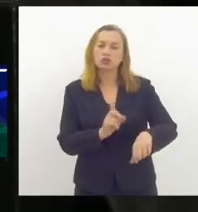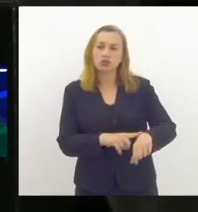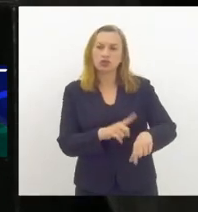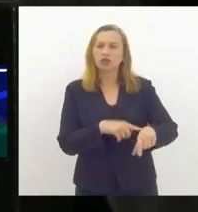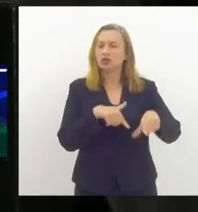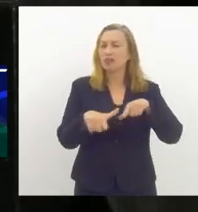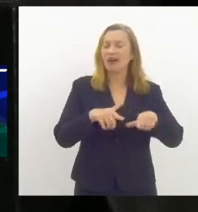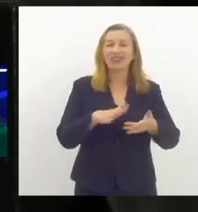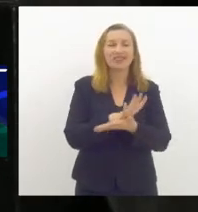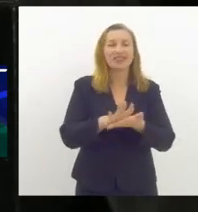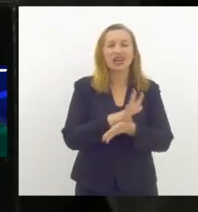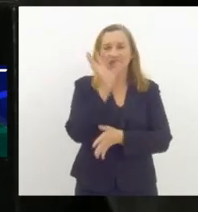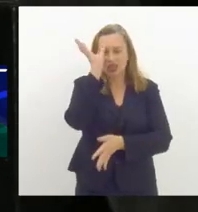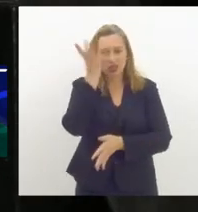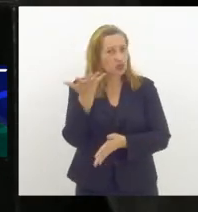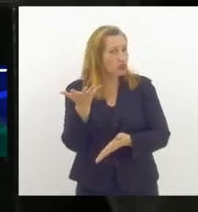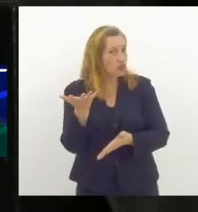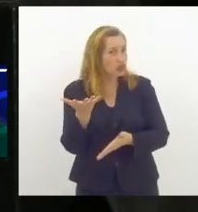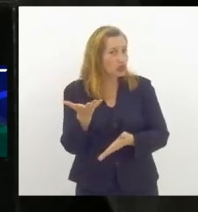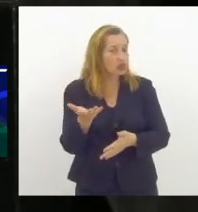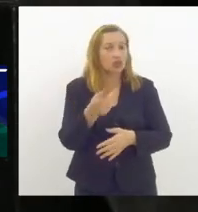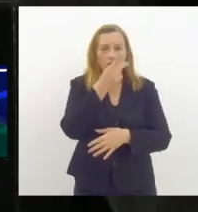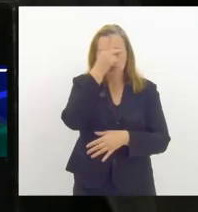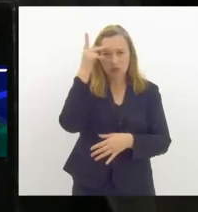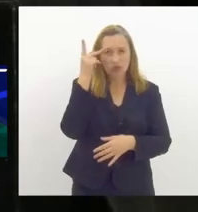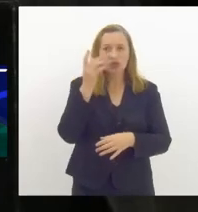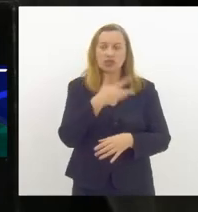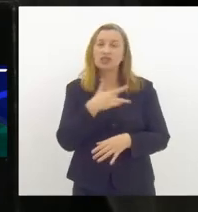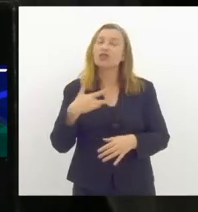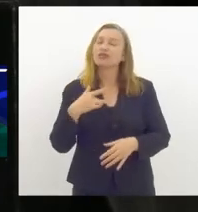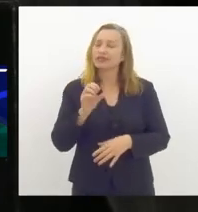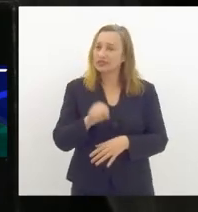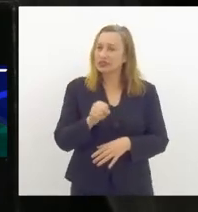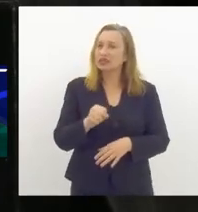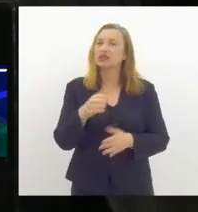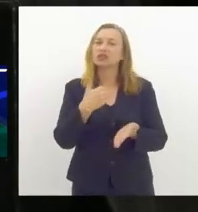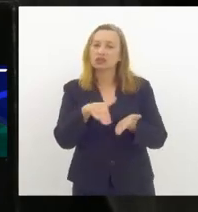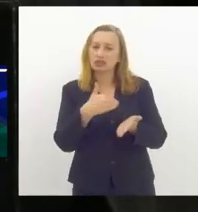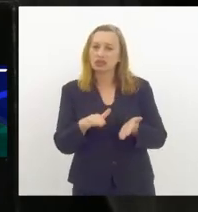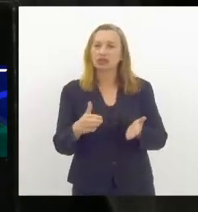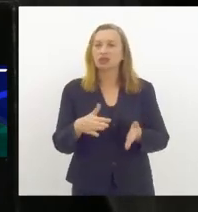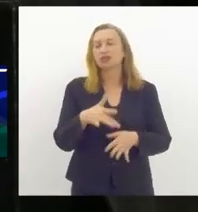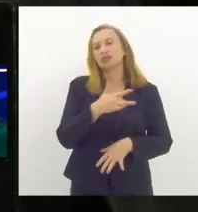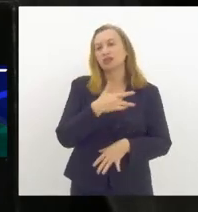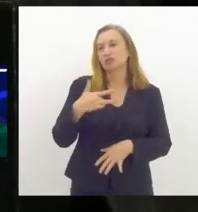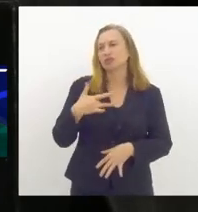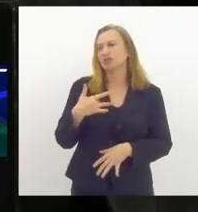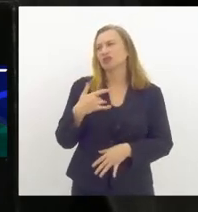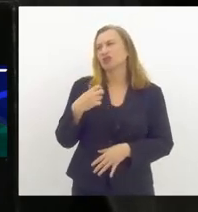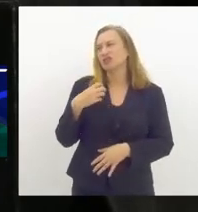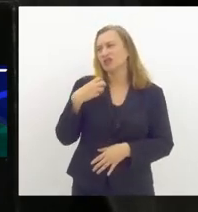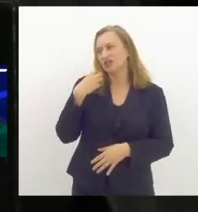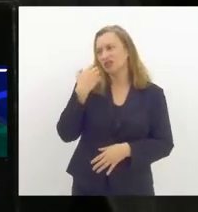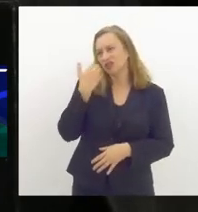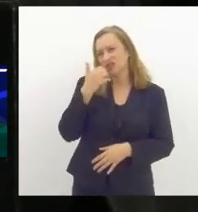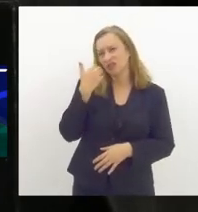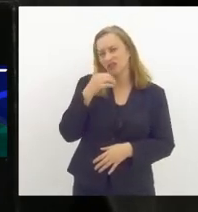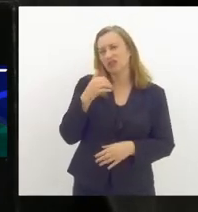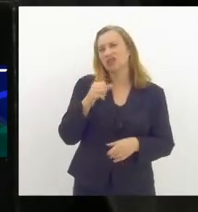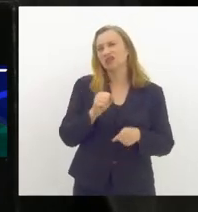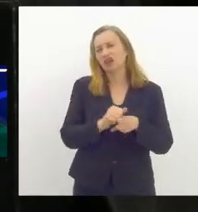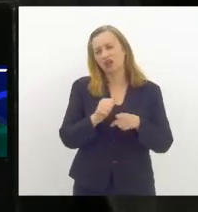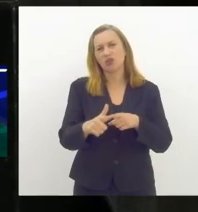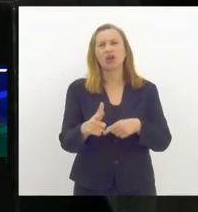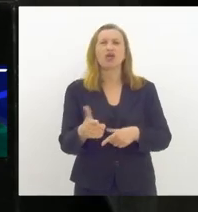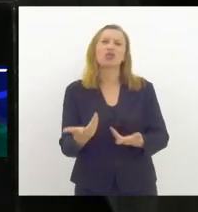nada disso está resolvido do predicado do pessoal da saúde e ainda assim a secretaria de saúde tem a pachorra de se comprometer com